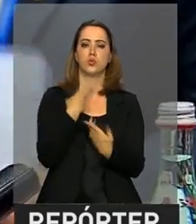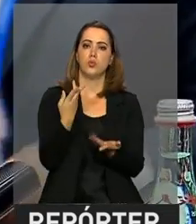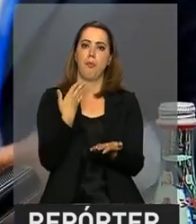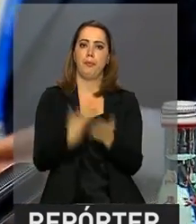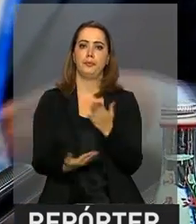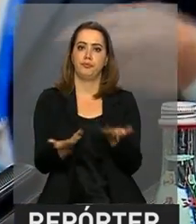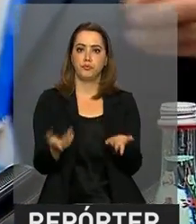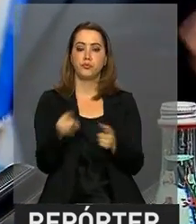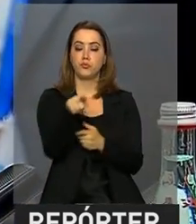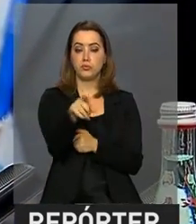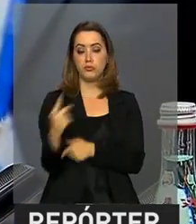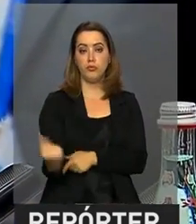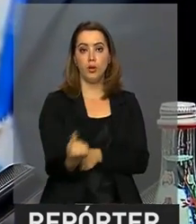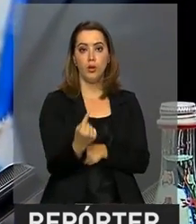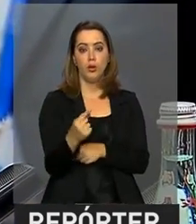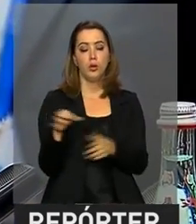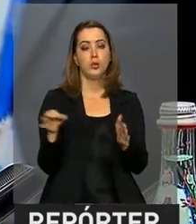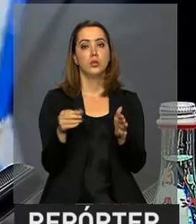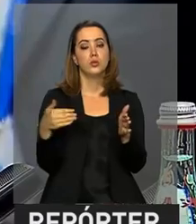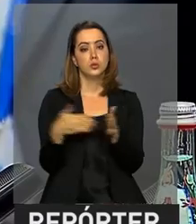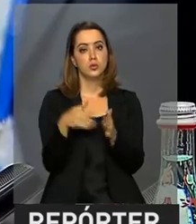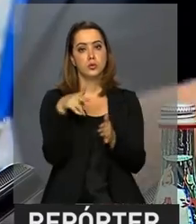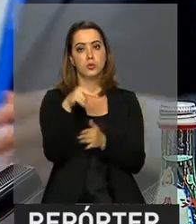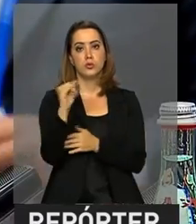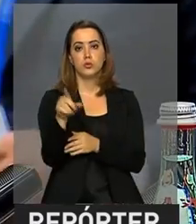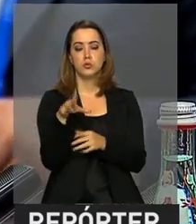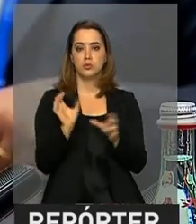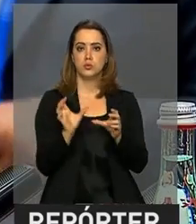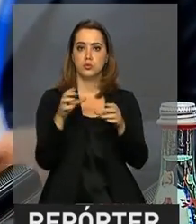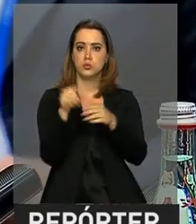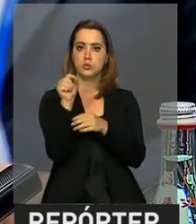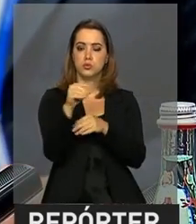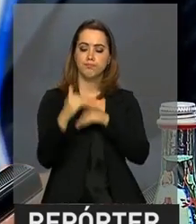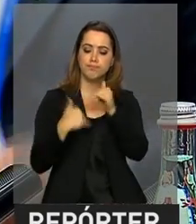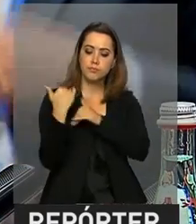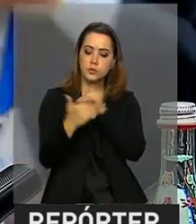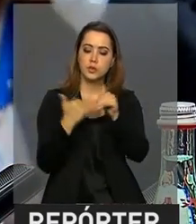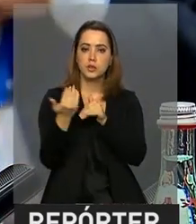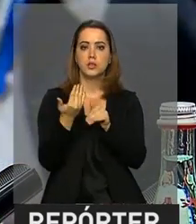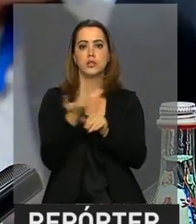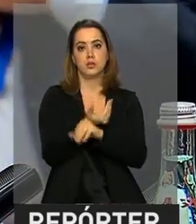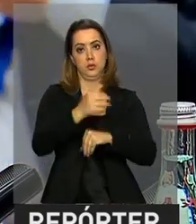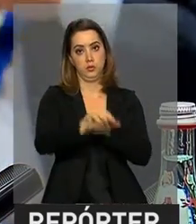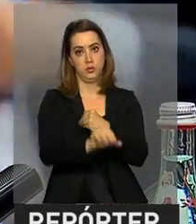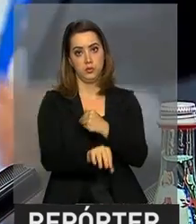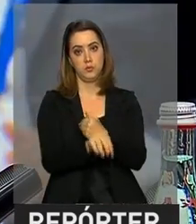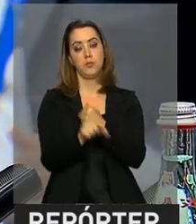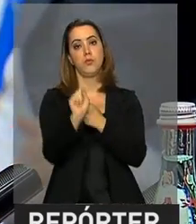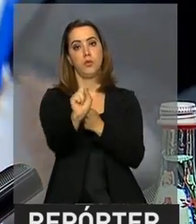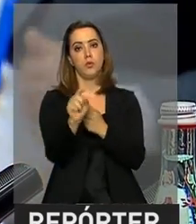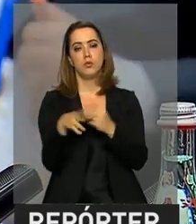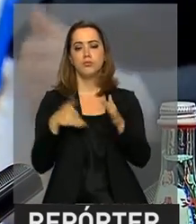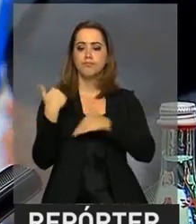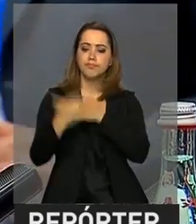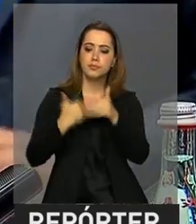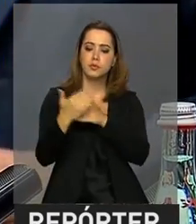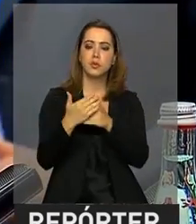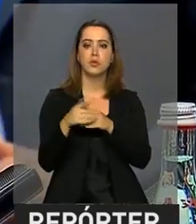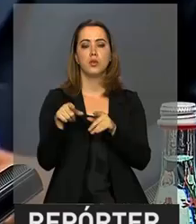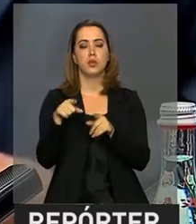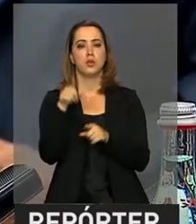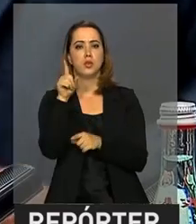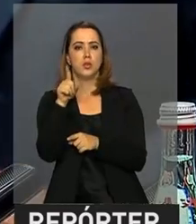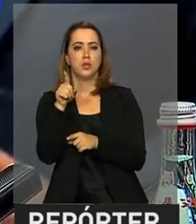dia da cúpula, Michel Temer disse também que os Objetivos de Desenvolvimento Sustentável, agenda da Organização das Nações Unidas